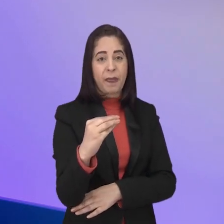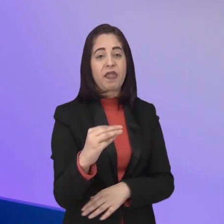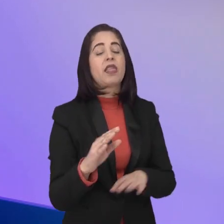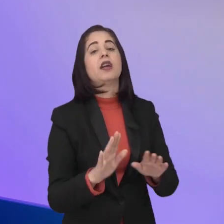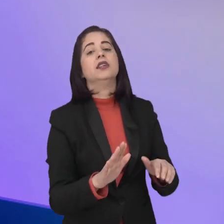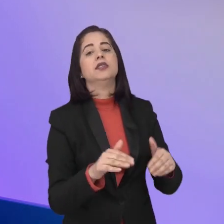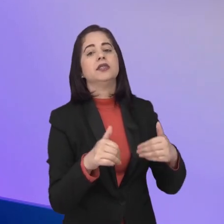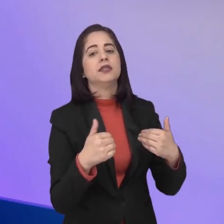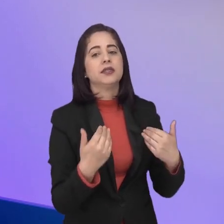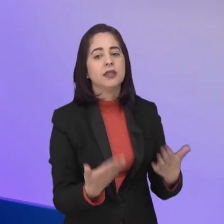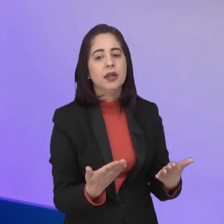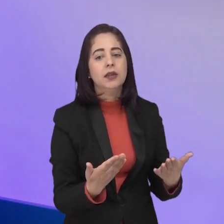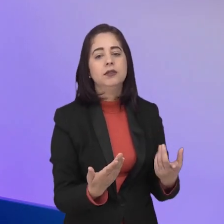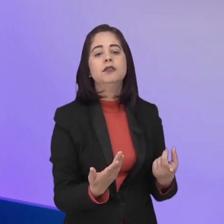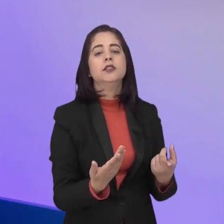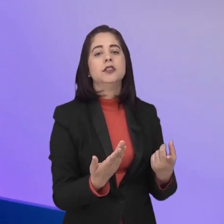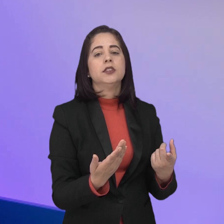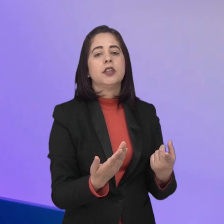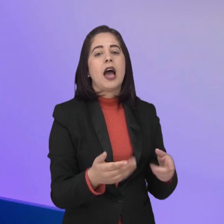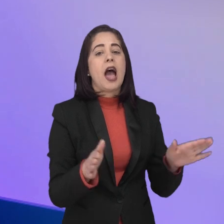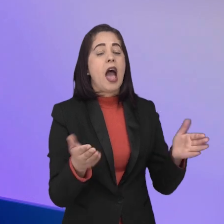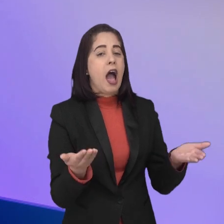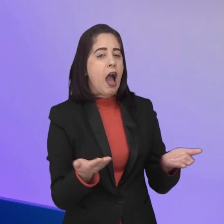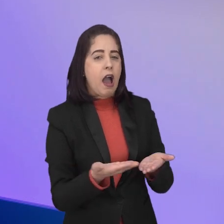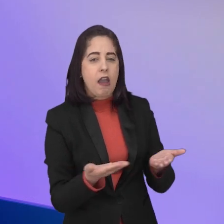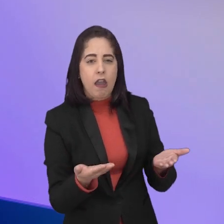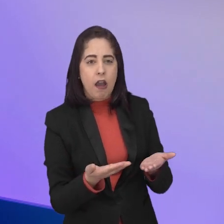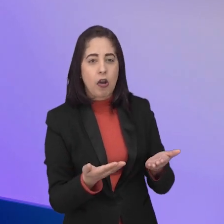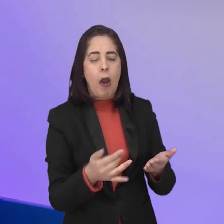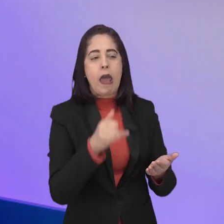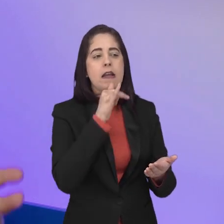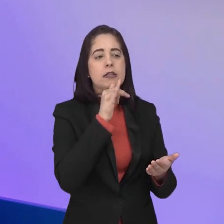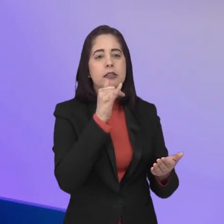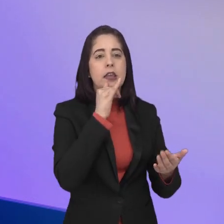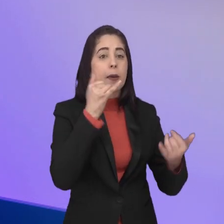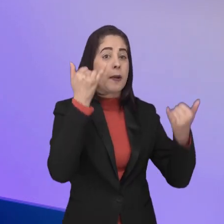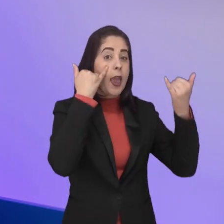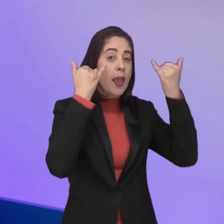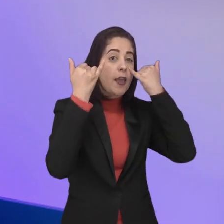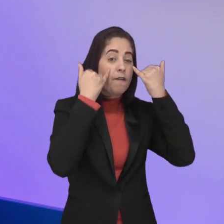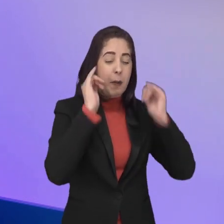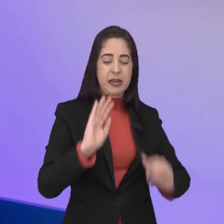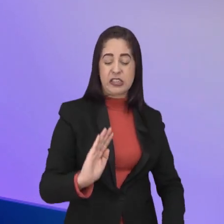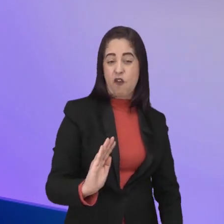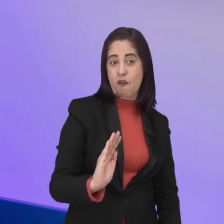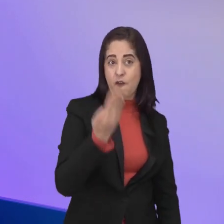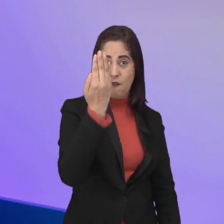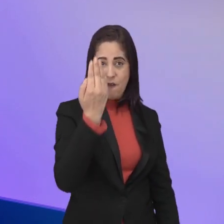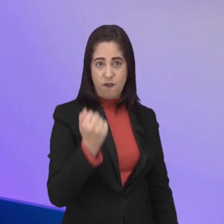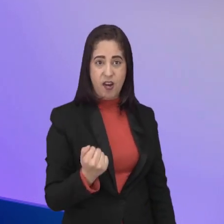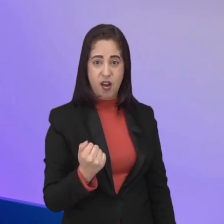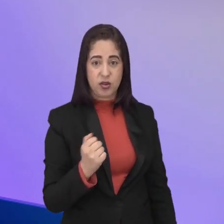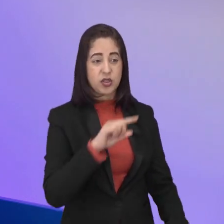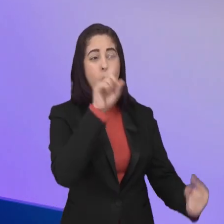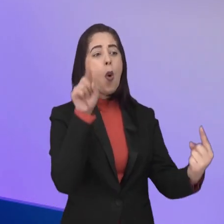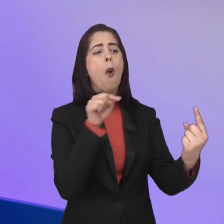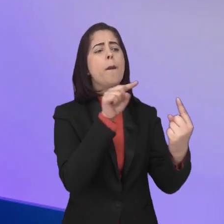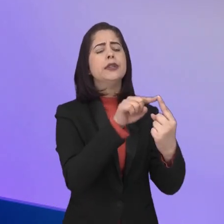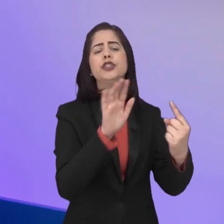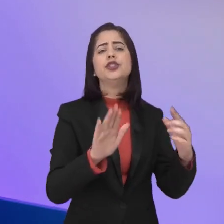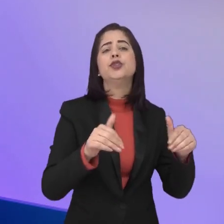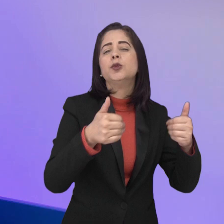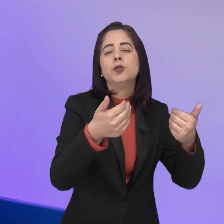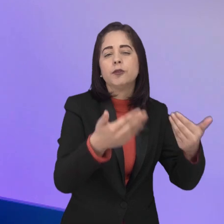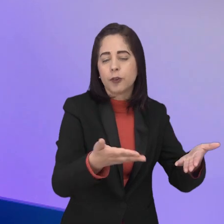quando os fatos objetivos não interessam mais, né? Se aquela notícia falsa ou verdadeira satisfaz o meu subjetivismo, eu passo